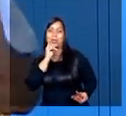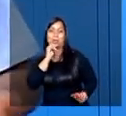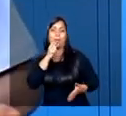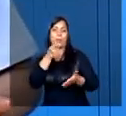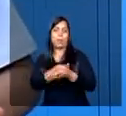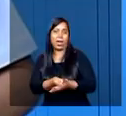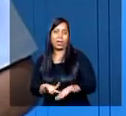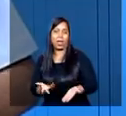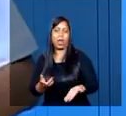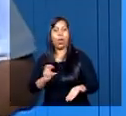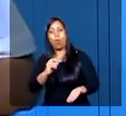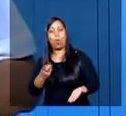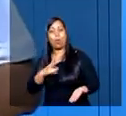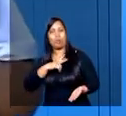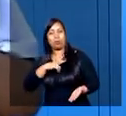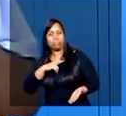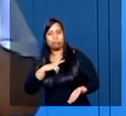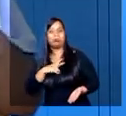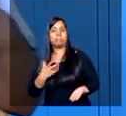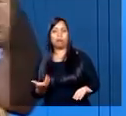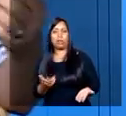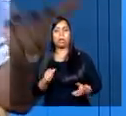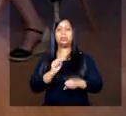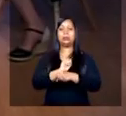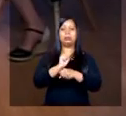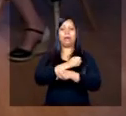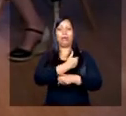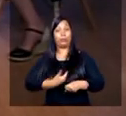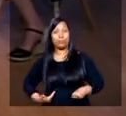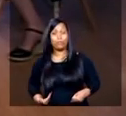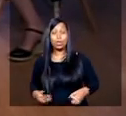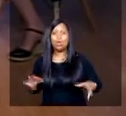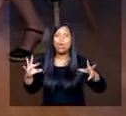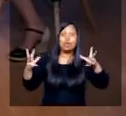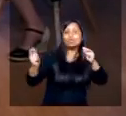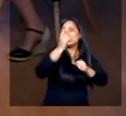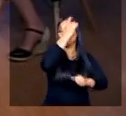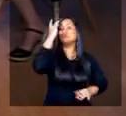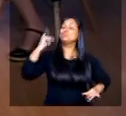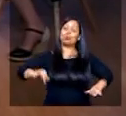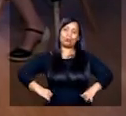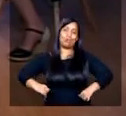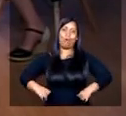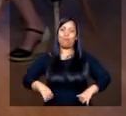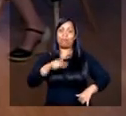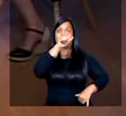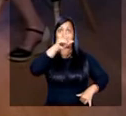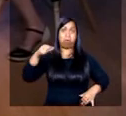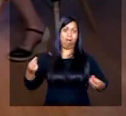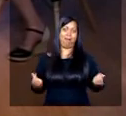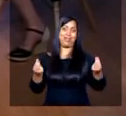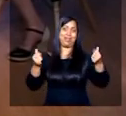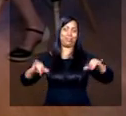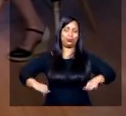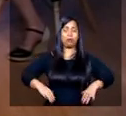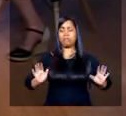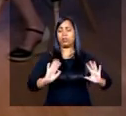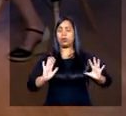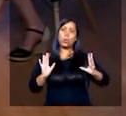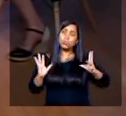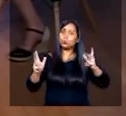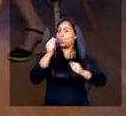só esperar de governo, de governantes. Porque as pessoas sofrem também no público, né? Não é só quem pode